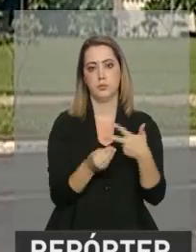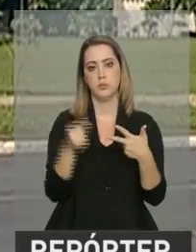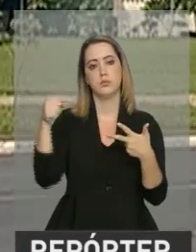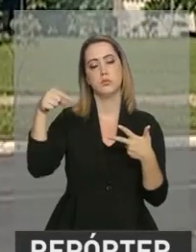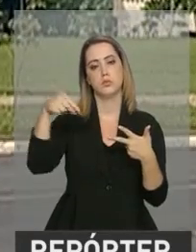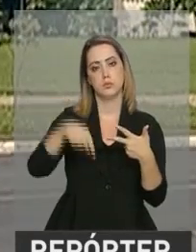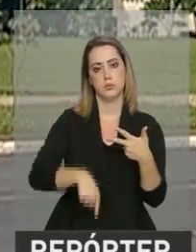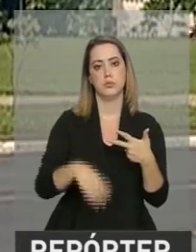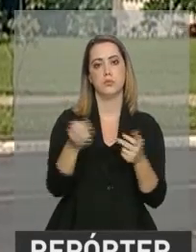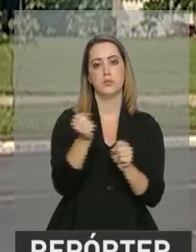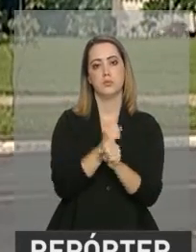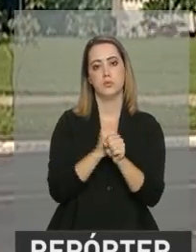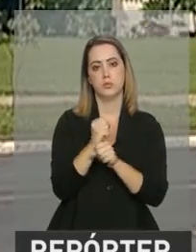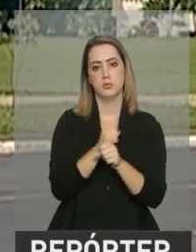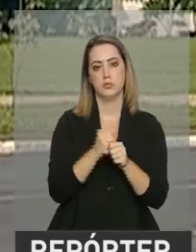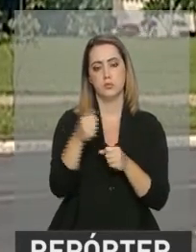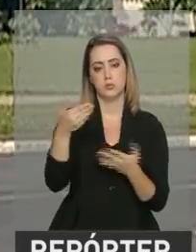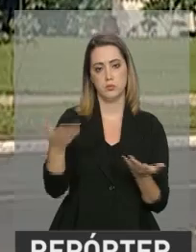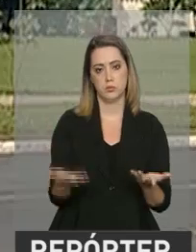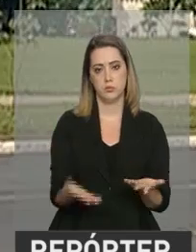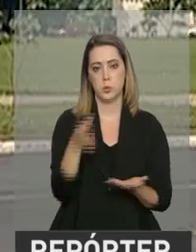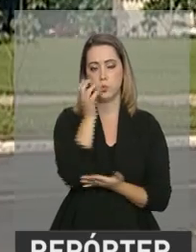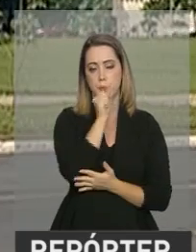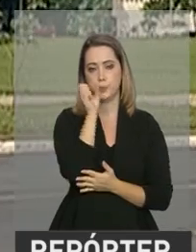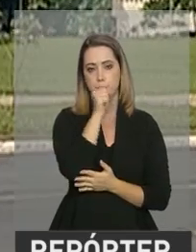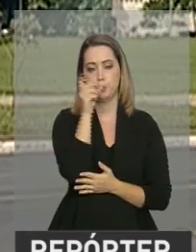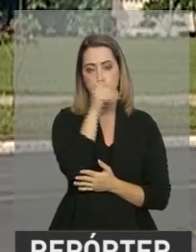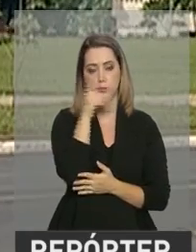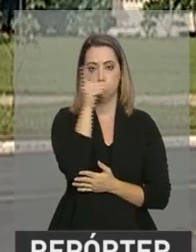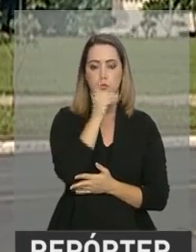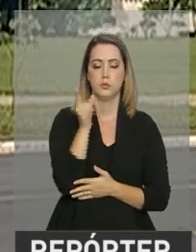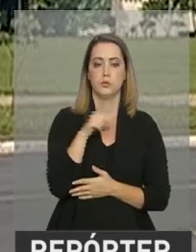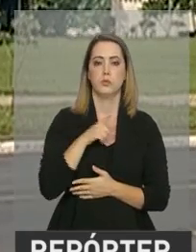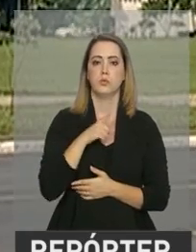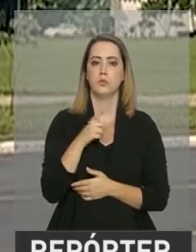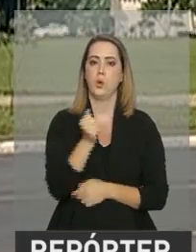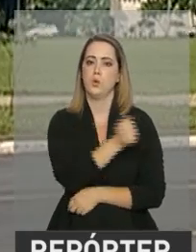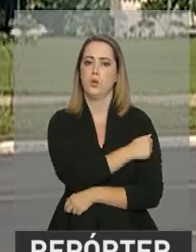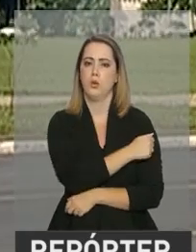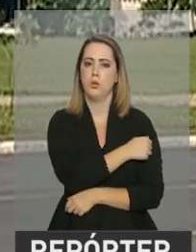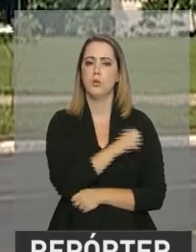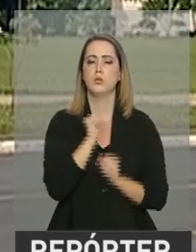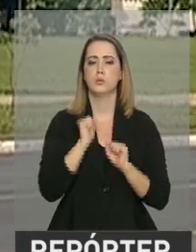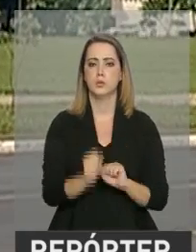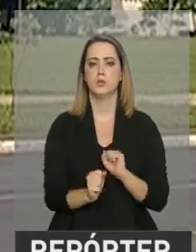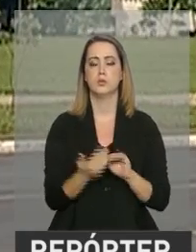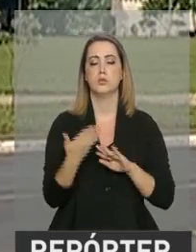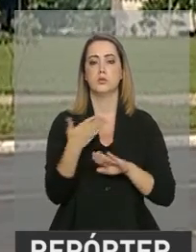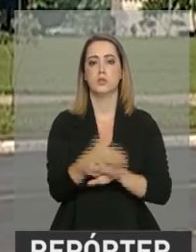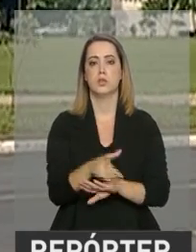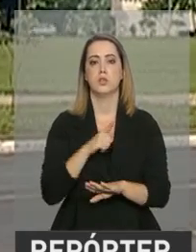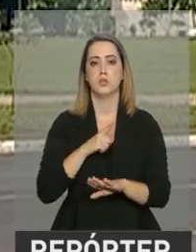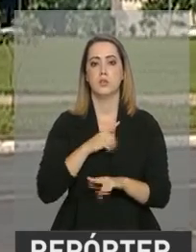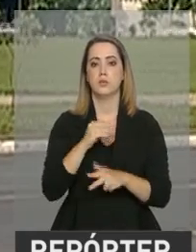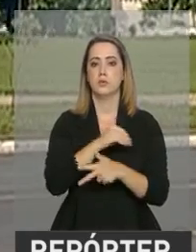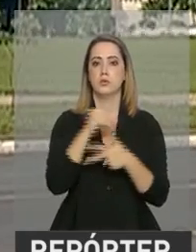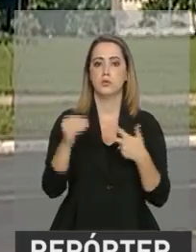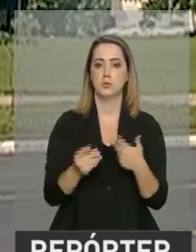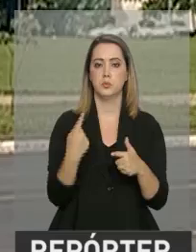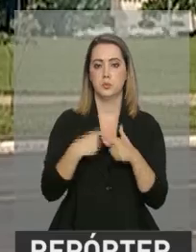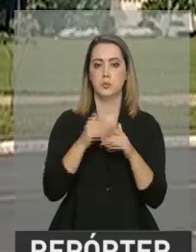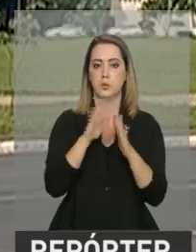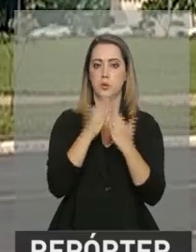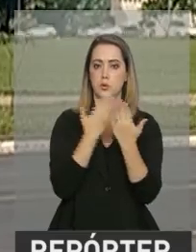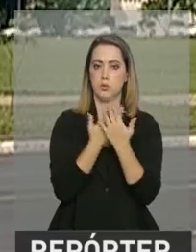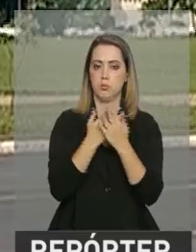do Ensino Médio, o Enem, neste final de semana. Os estudantes tiveram o direito de fazer o Enem por conta das